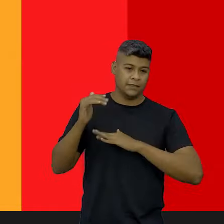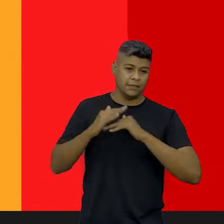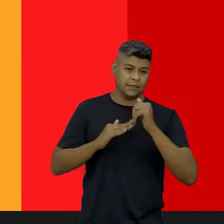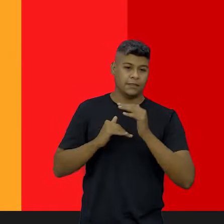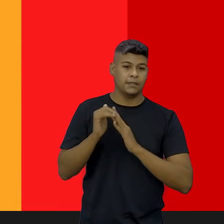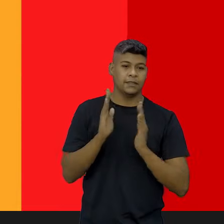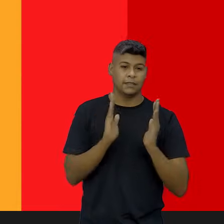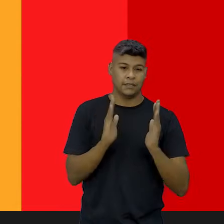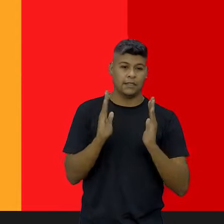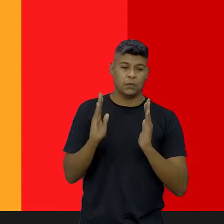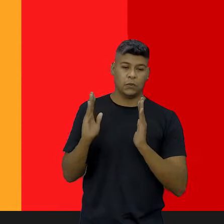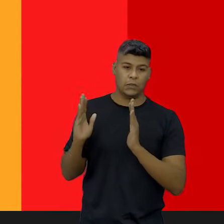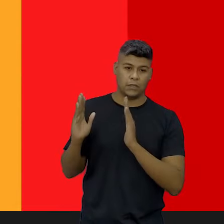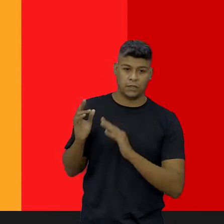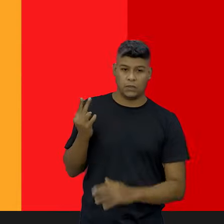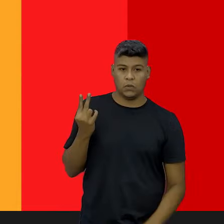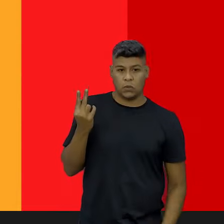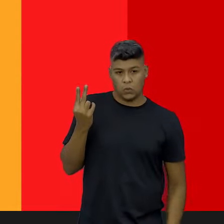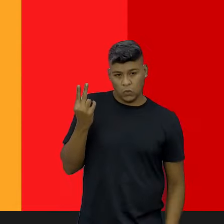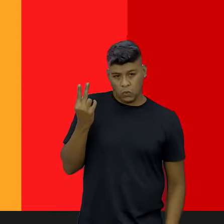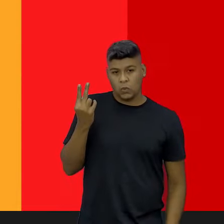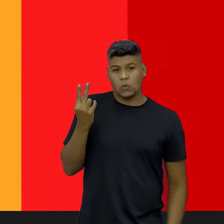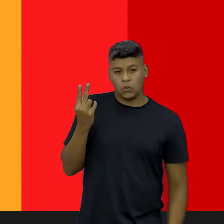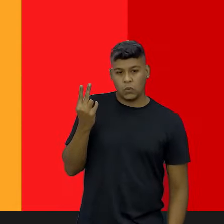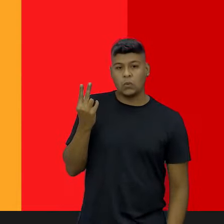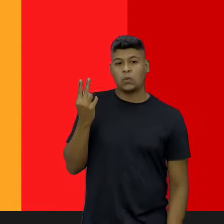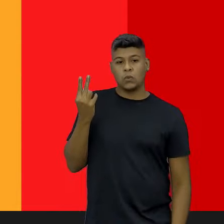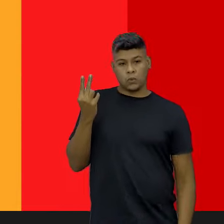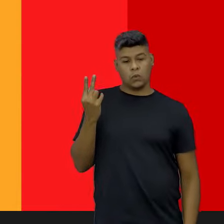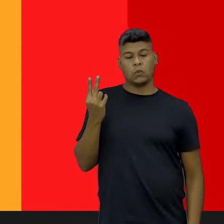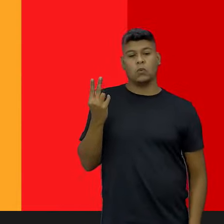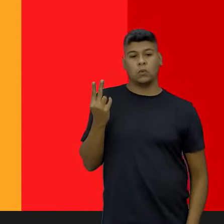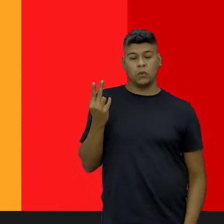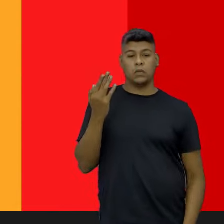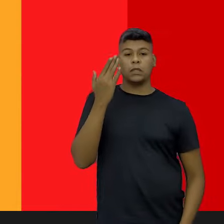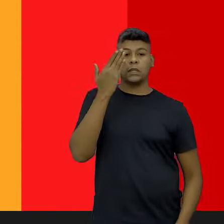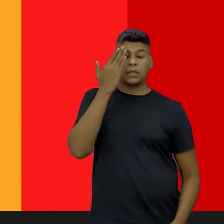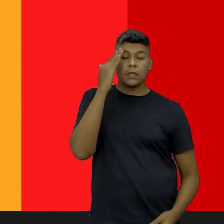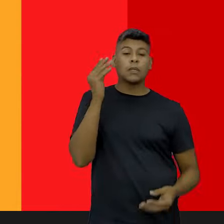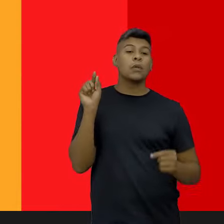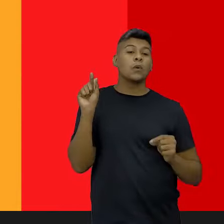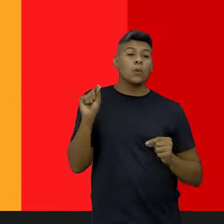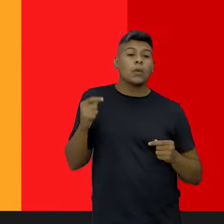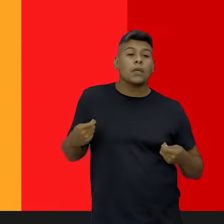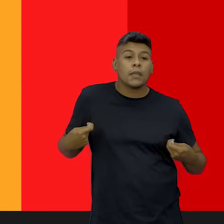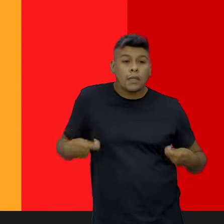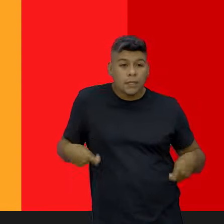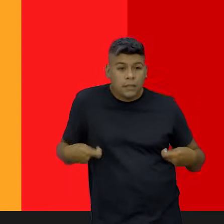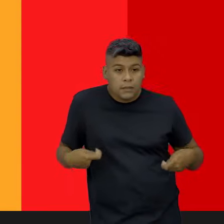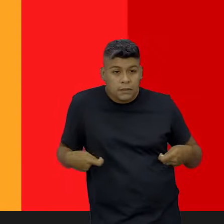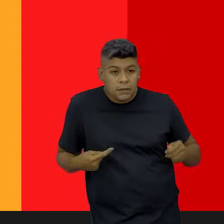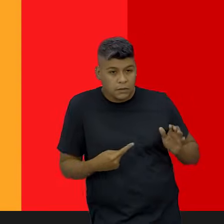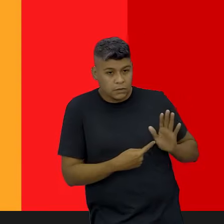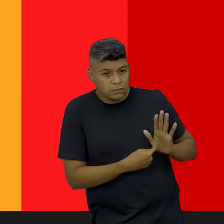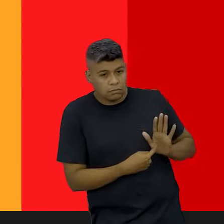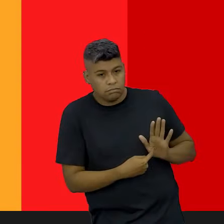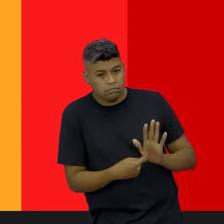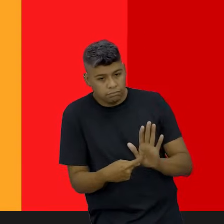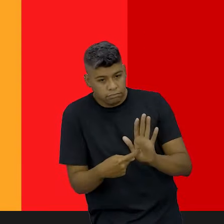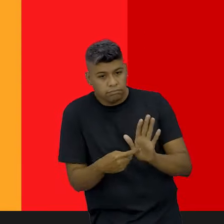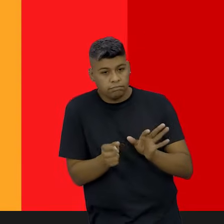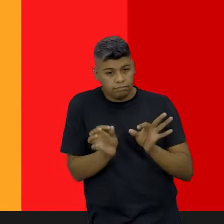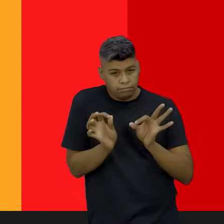sequência 2, né, nós nos debruçamos sobre elas para podermos entender o que é necessário enfatizar